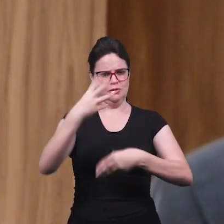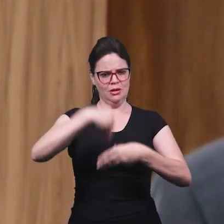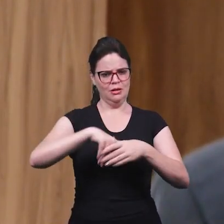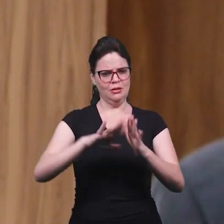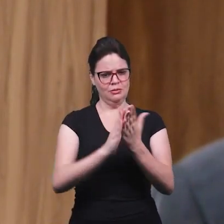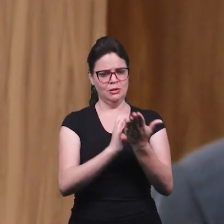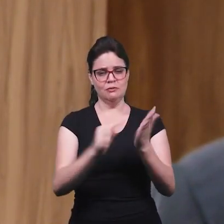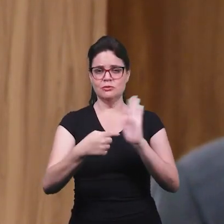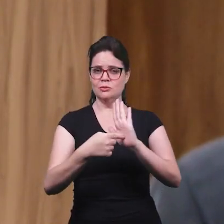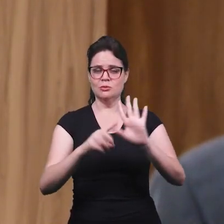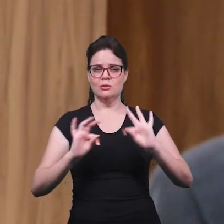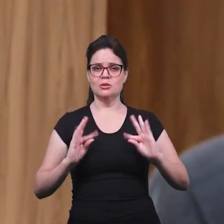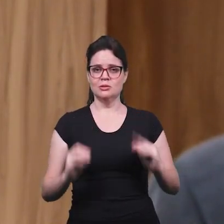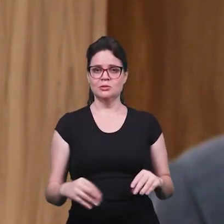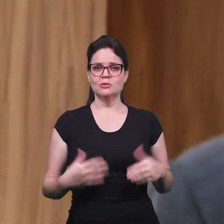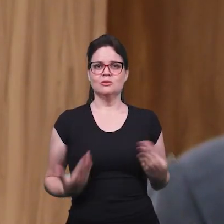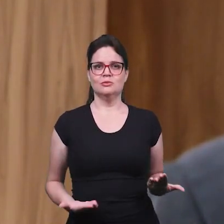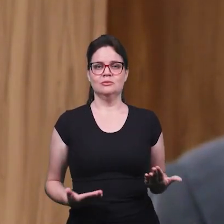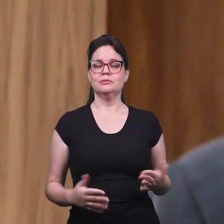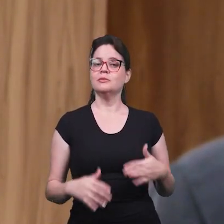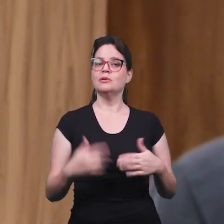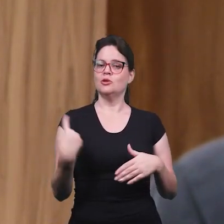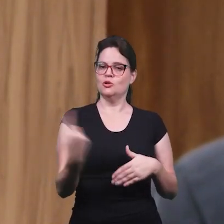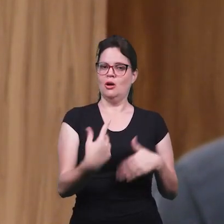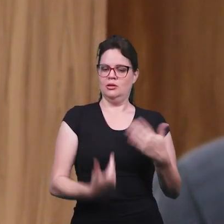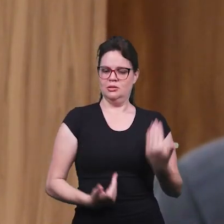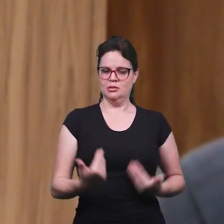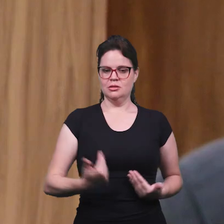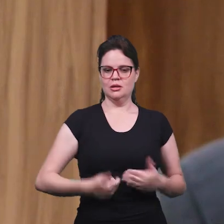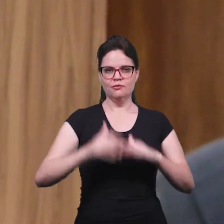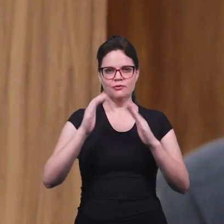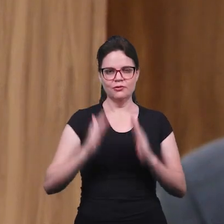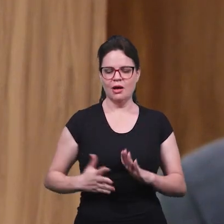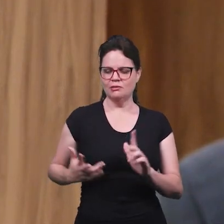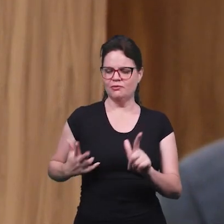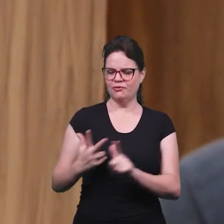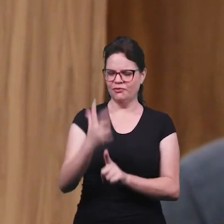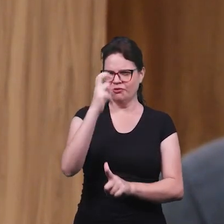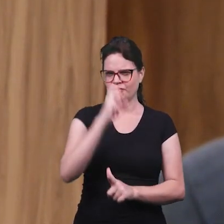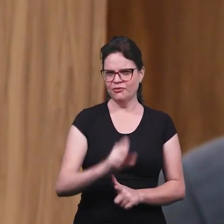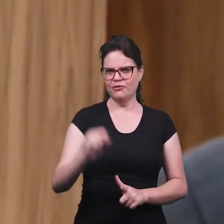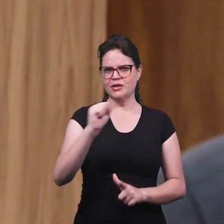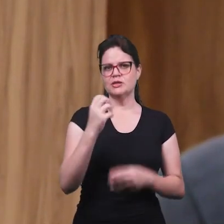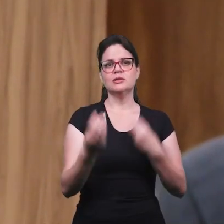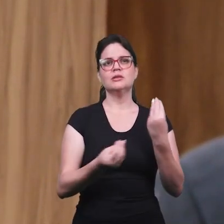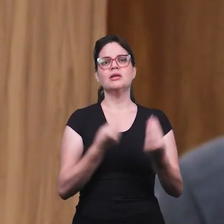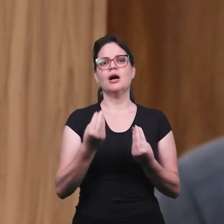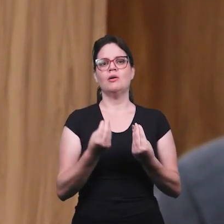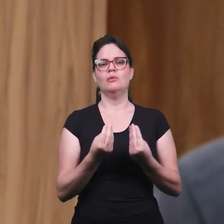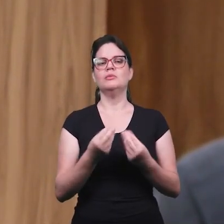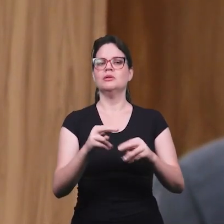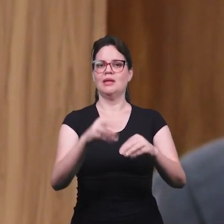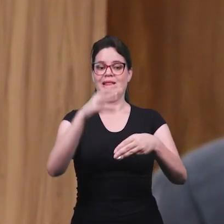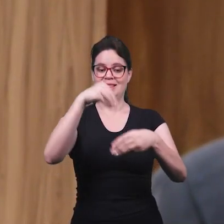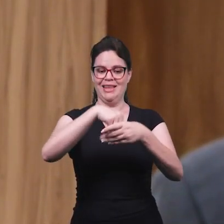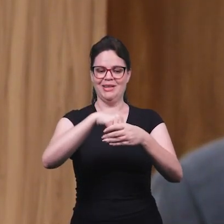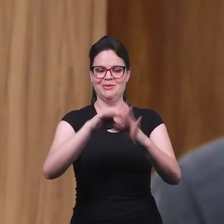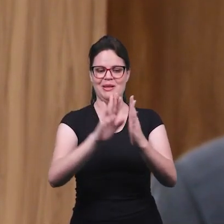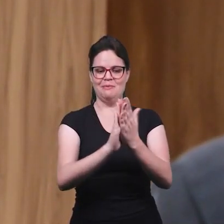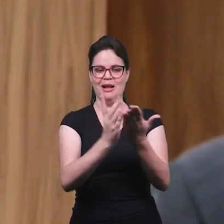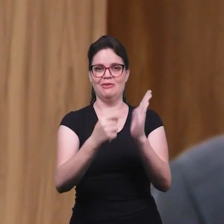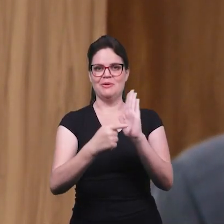ela seja vitoriosa, está na palavra e no sangue. Os dois grandes